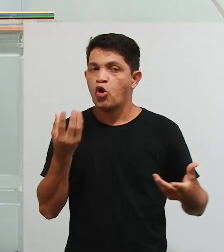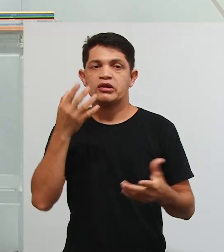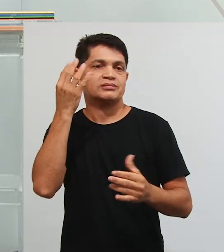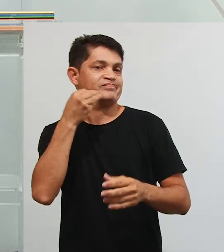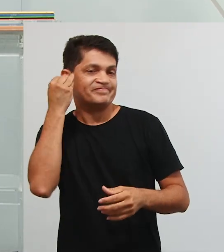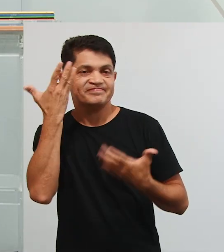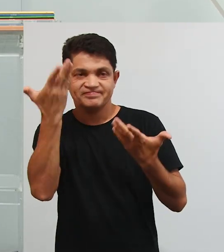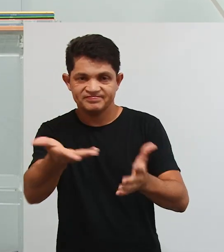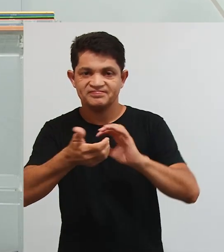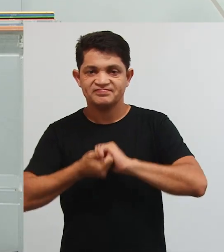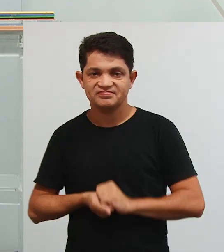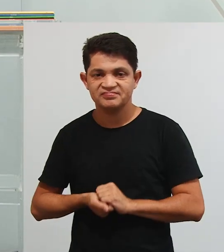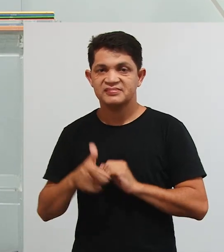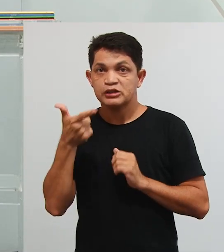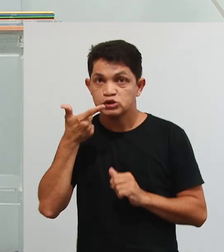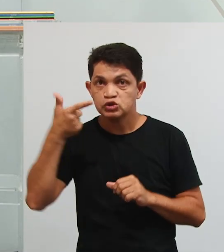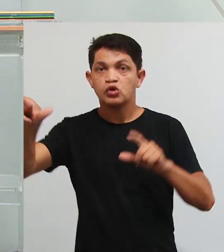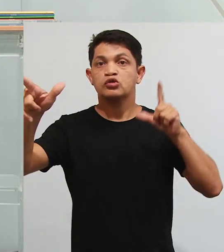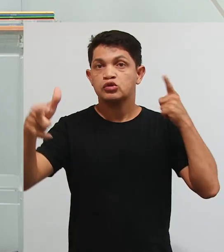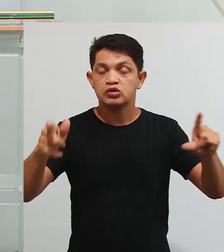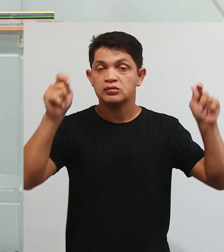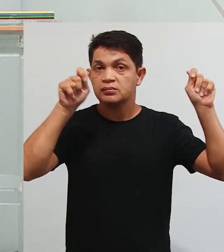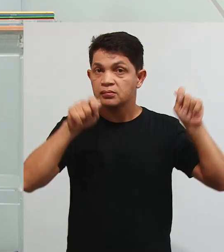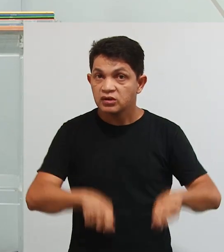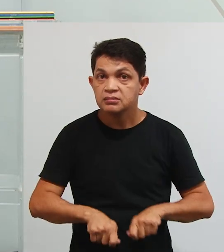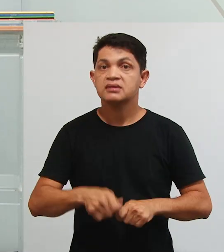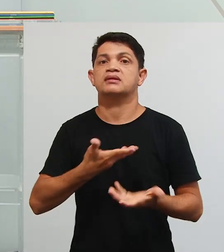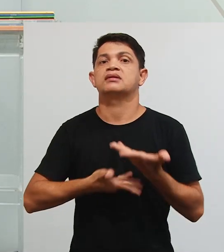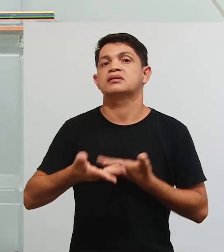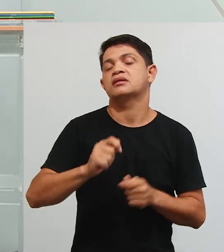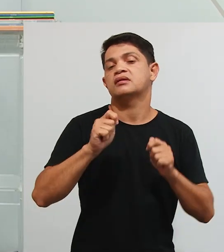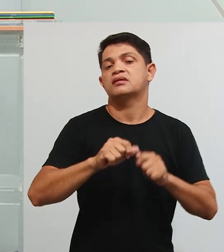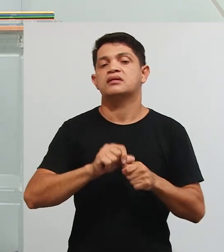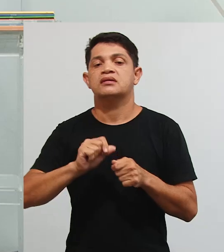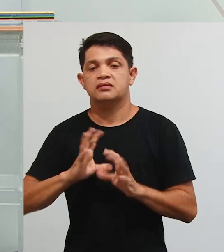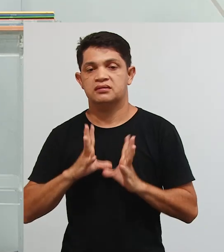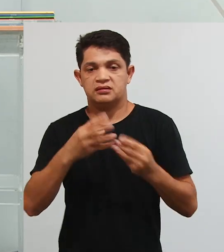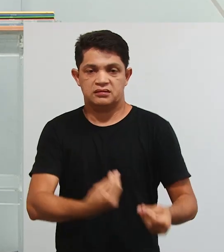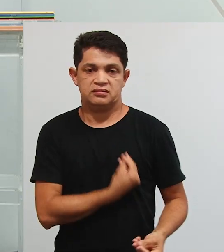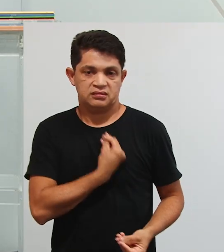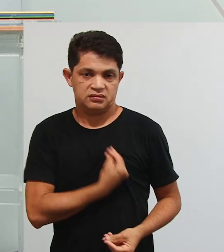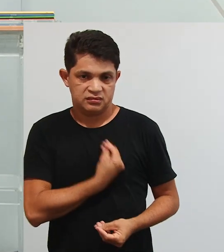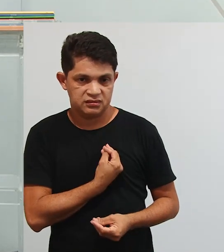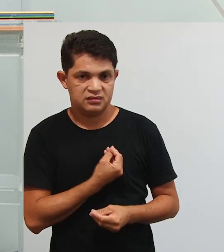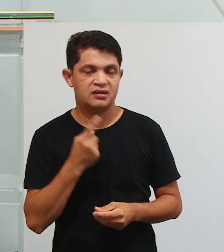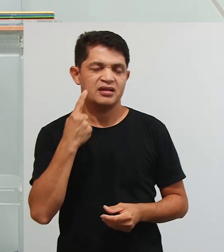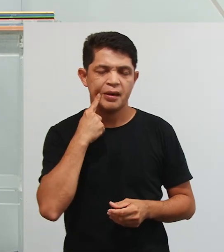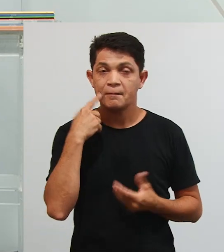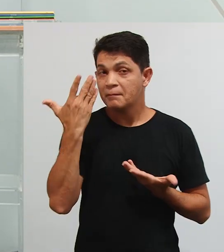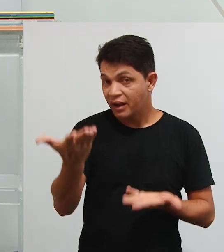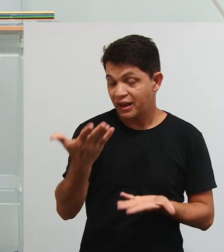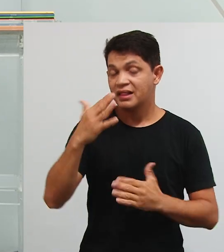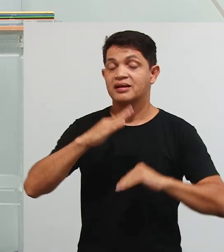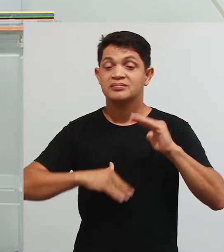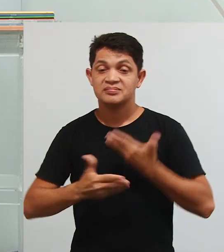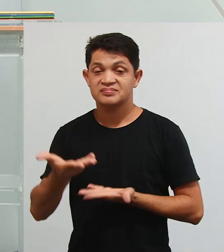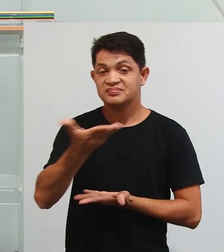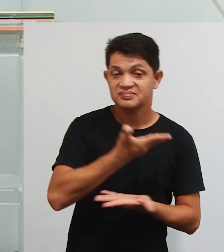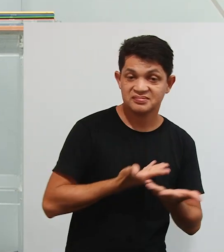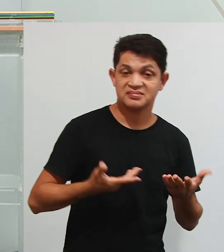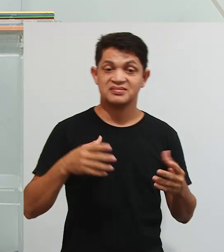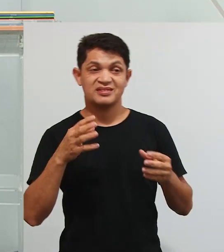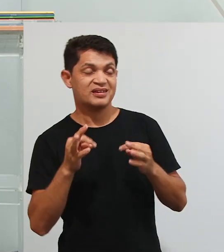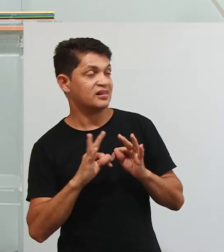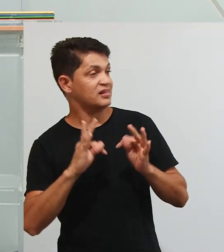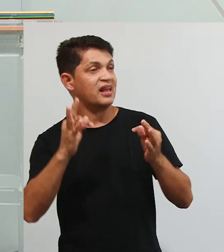comprido. Então, existem outras possibilidades. Você quer mais ou menos a linha da professora Anabela, mas aí o título, a